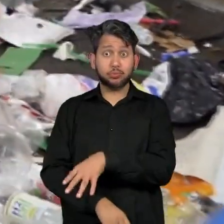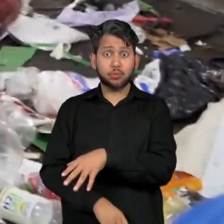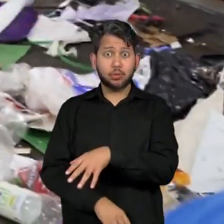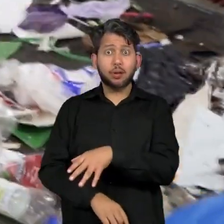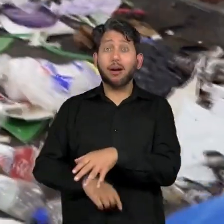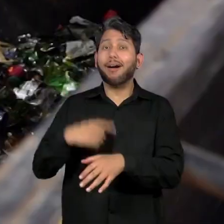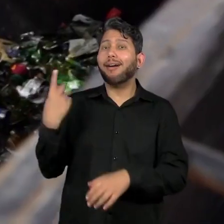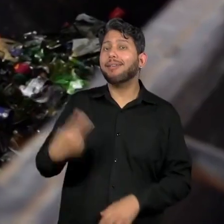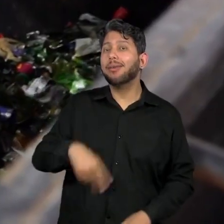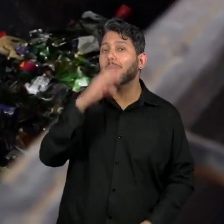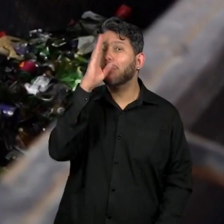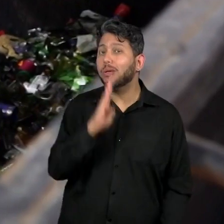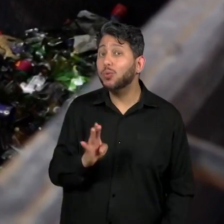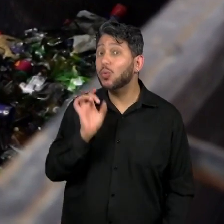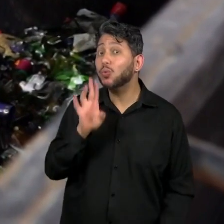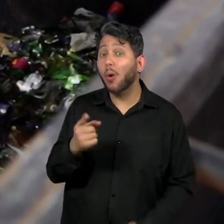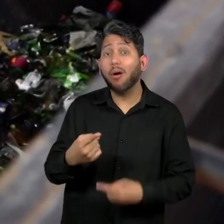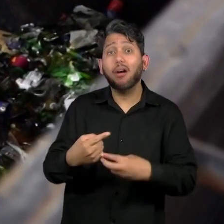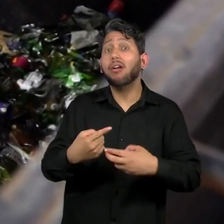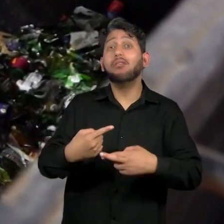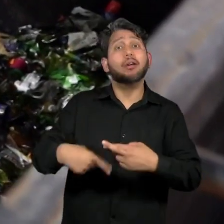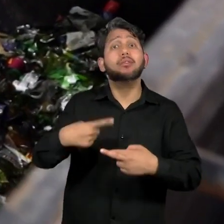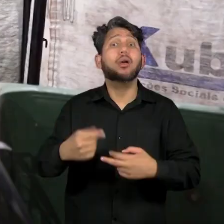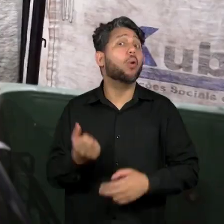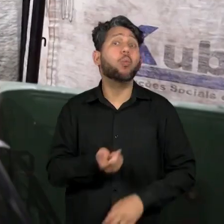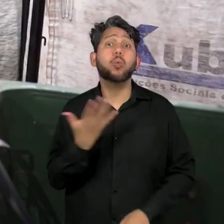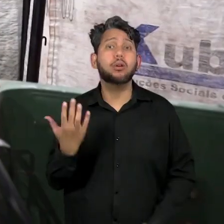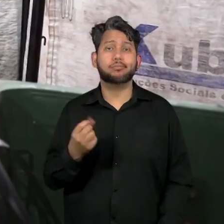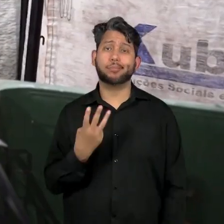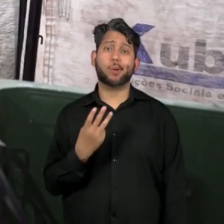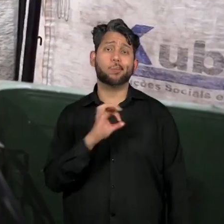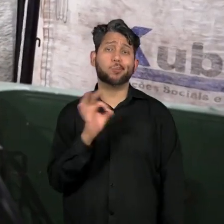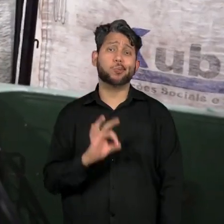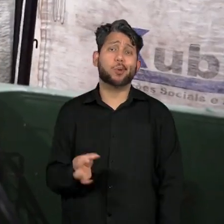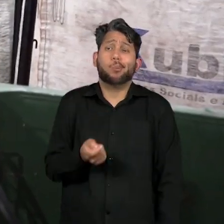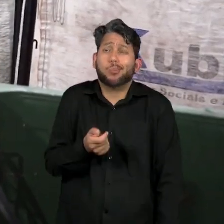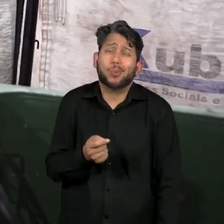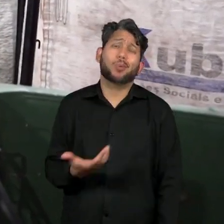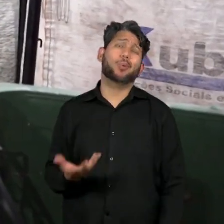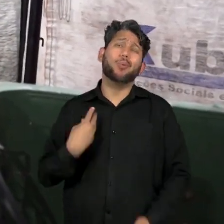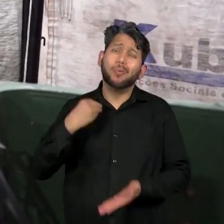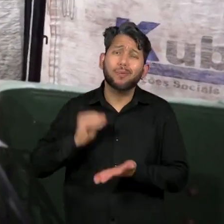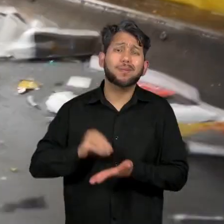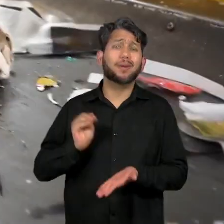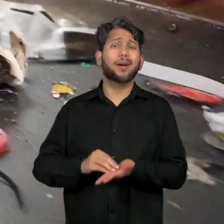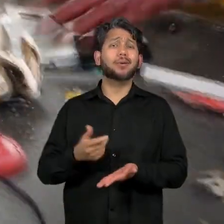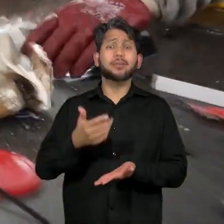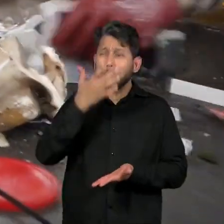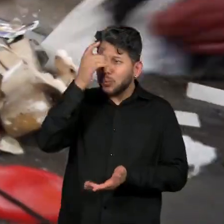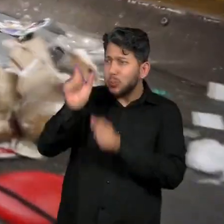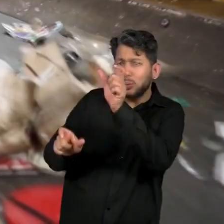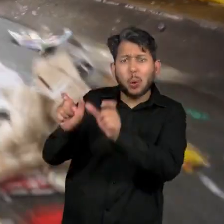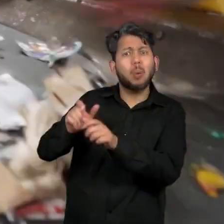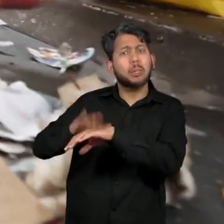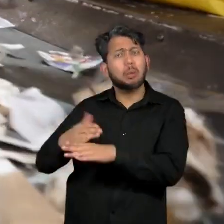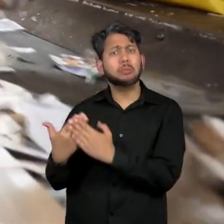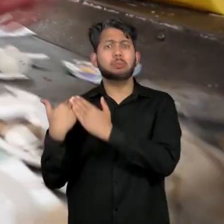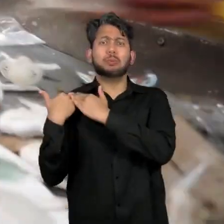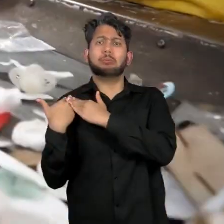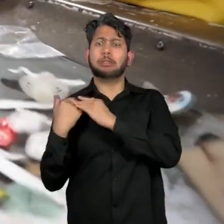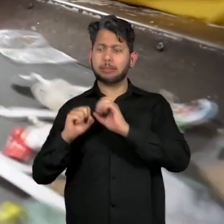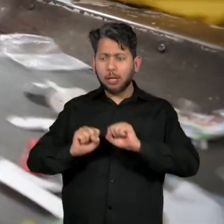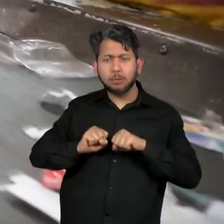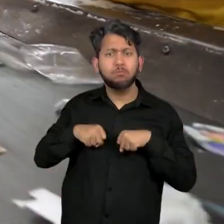a nível Brasil, 3%. Muito pouco. Acho que falta engajamento, falta a responsabilidade ser